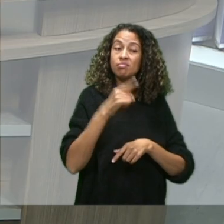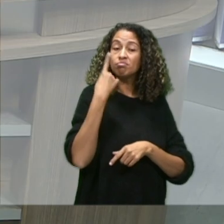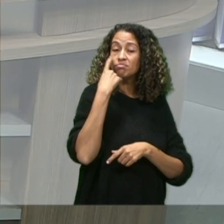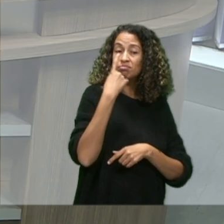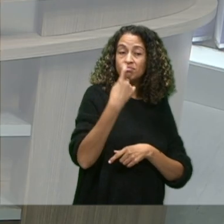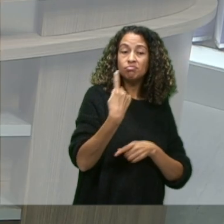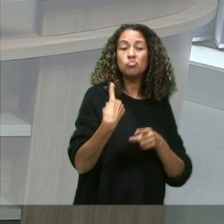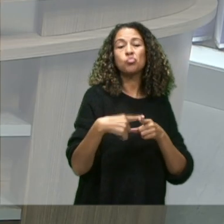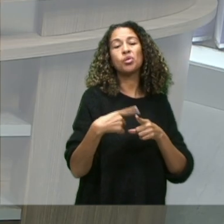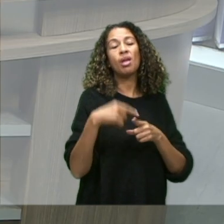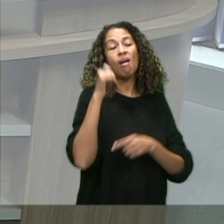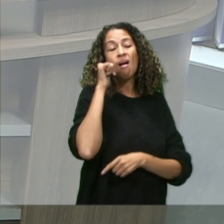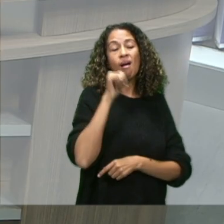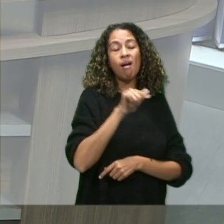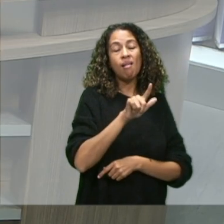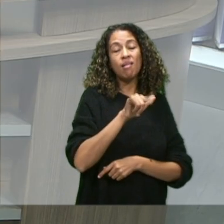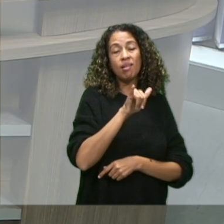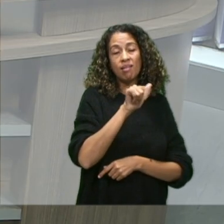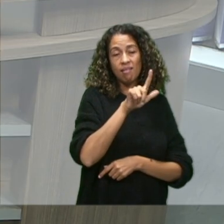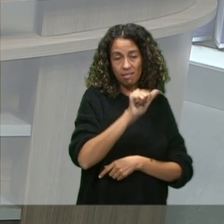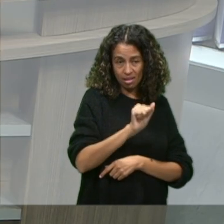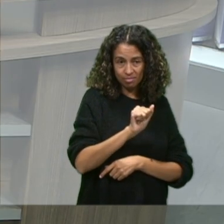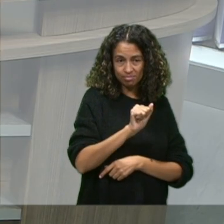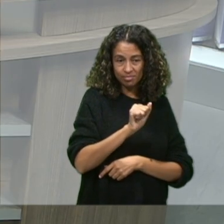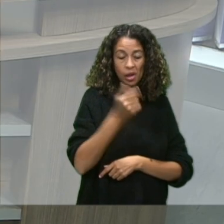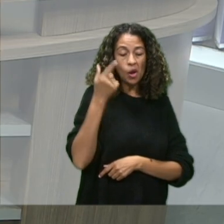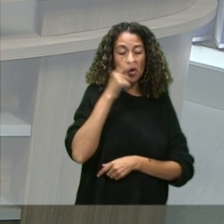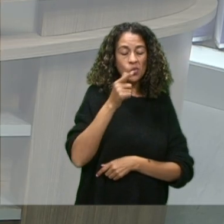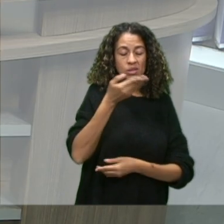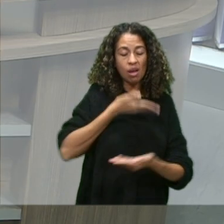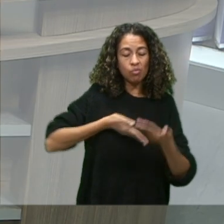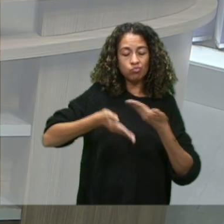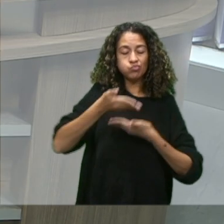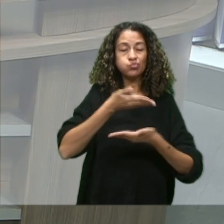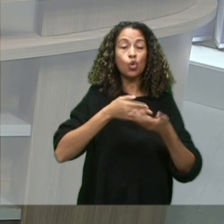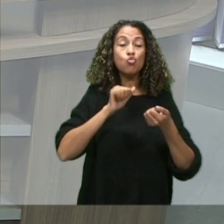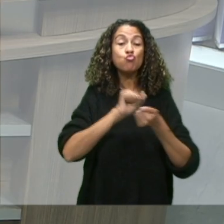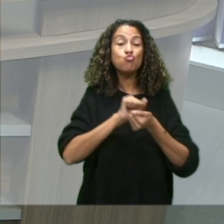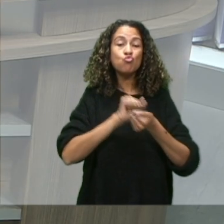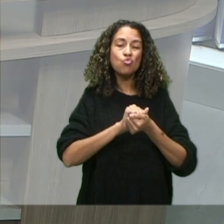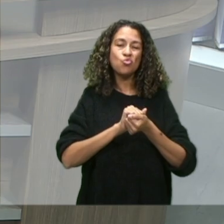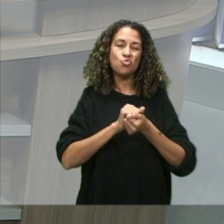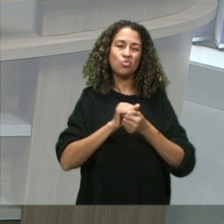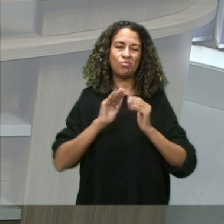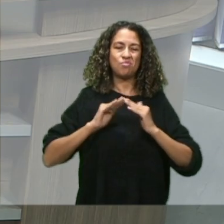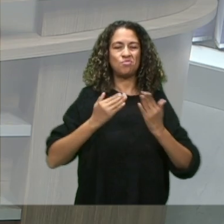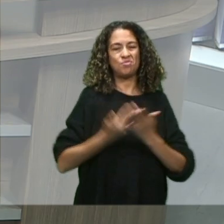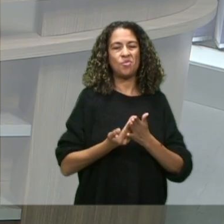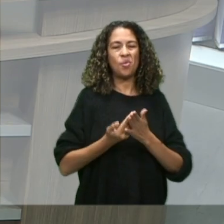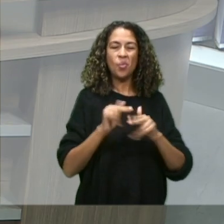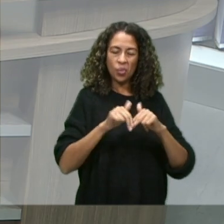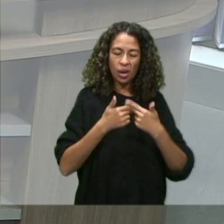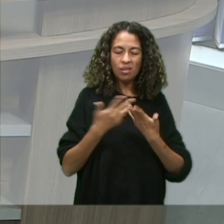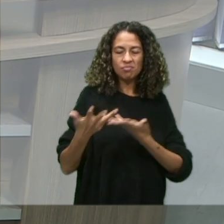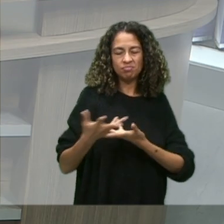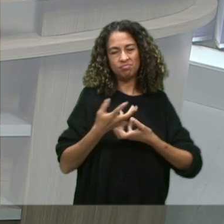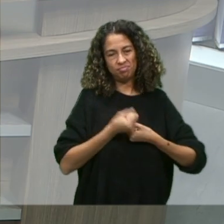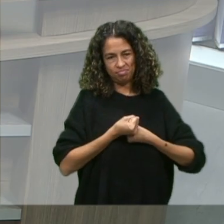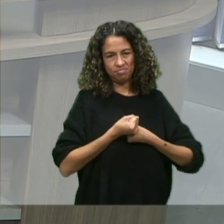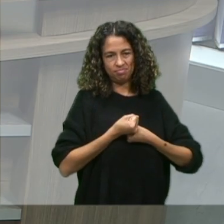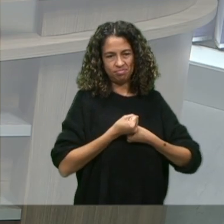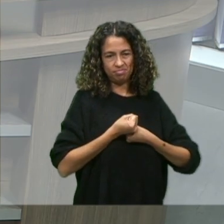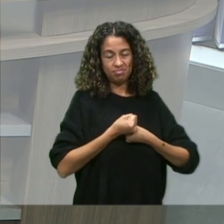A Amira, ela consegue se entrosar na escola por meio desse acolhimento que teve. A escolha